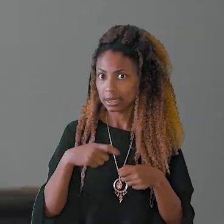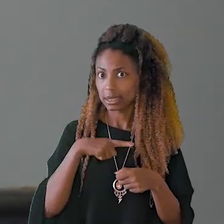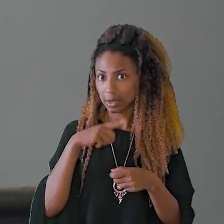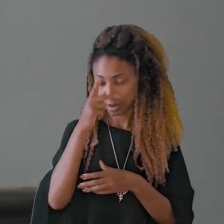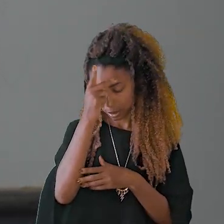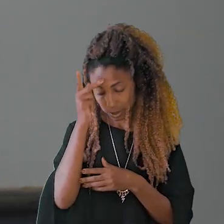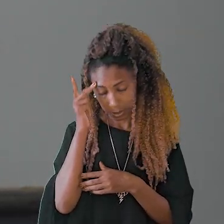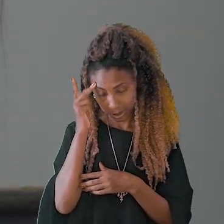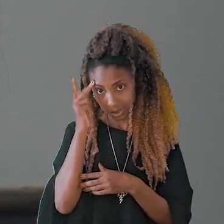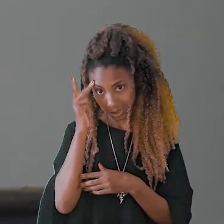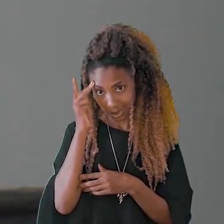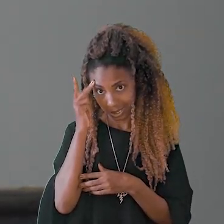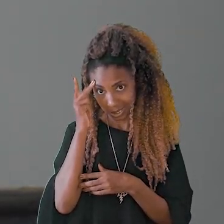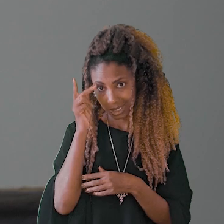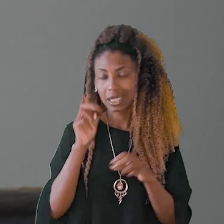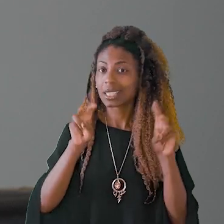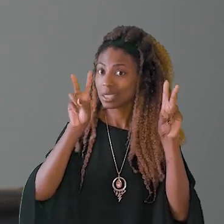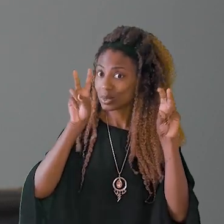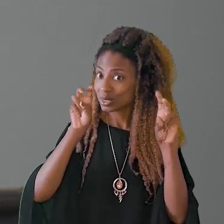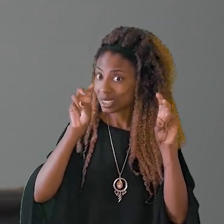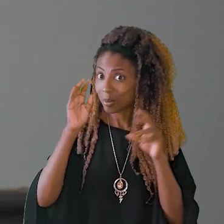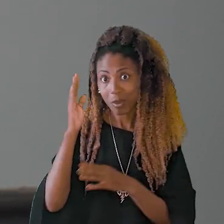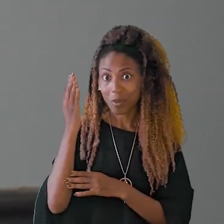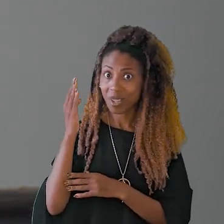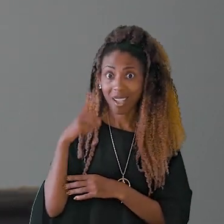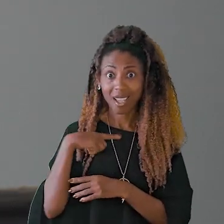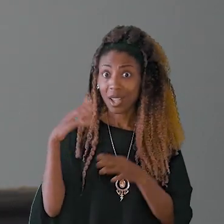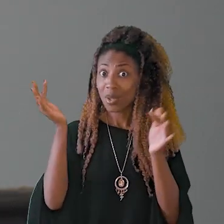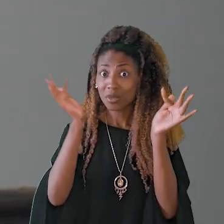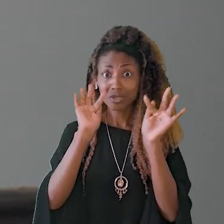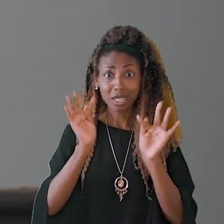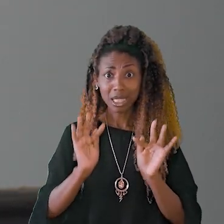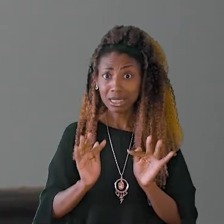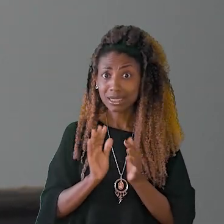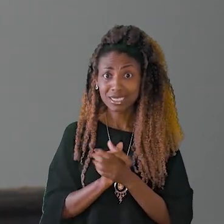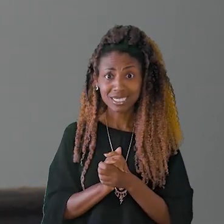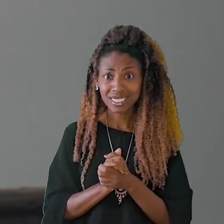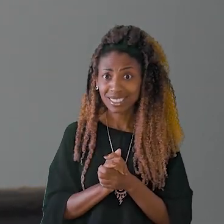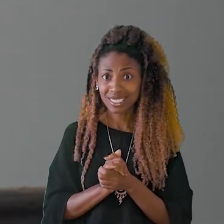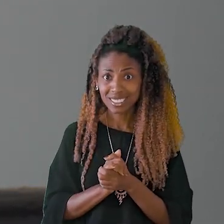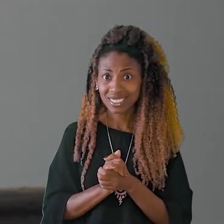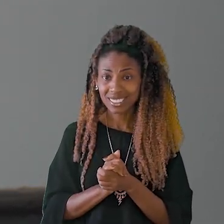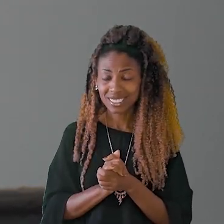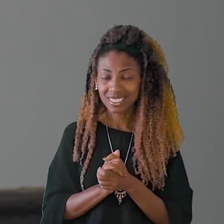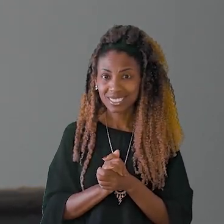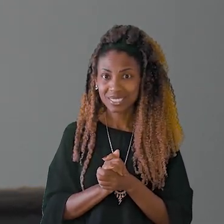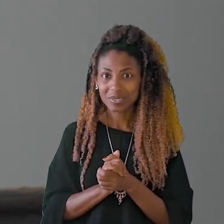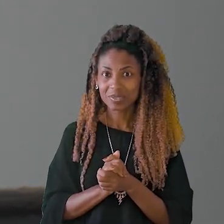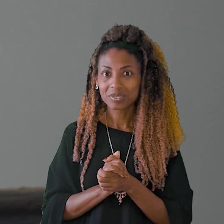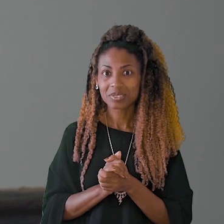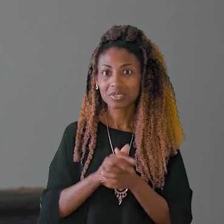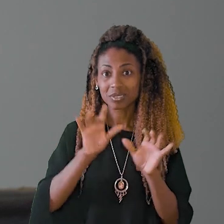uma pessoa, a curadoria, que falasse sobre a comunidade Ballroom. E eu fico muito feliz de estar nesse lugar de destaque na cena, especificamente